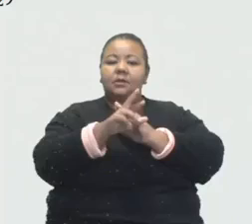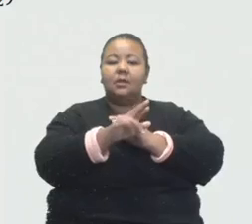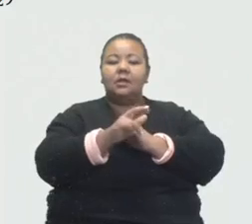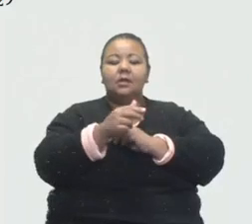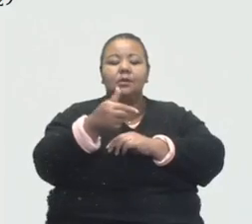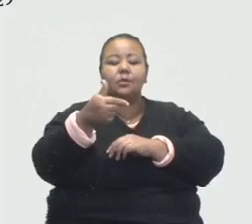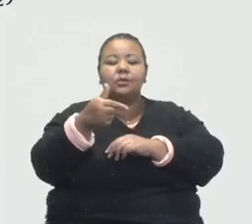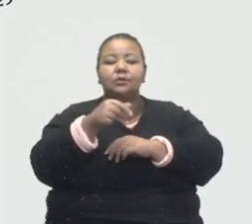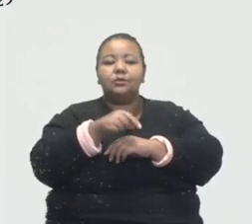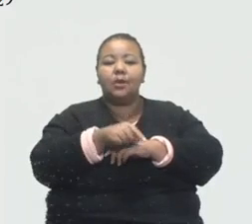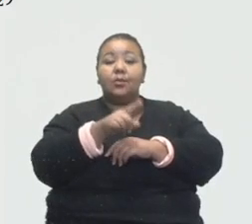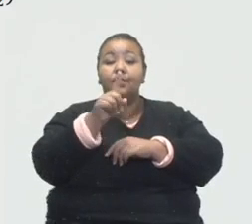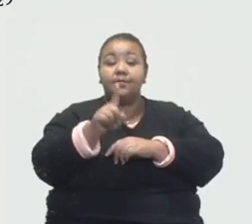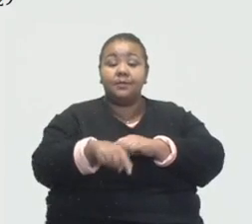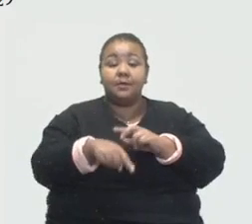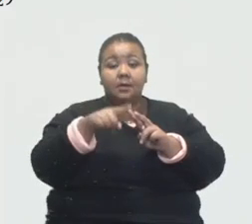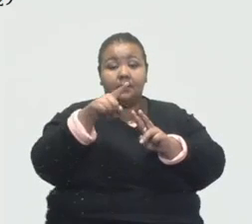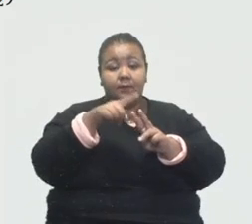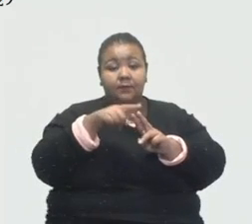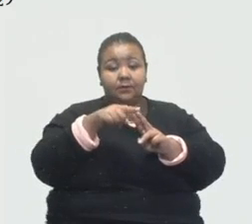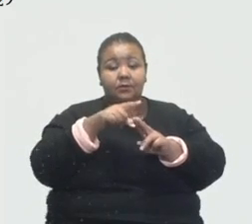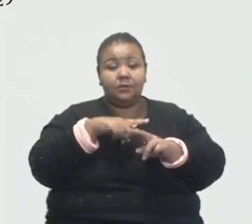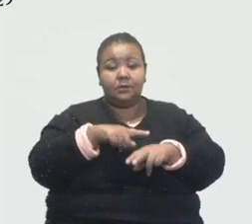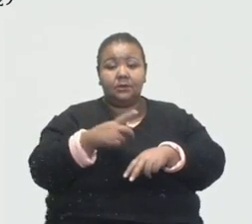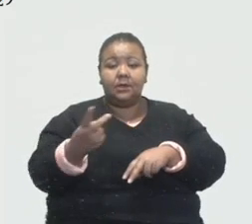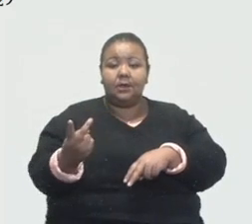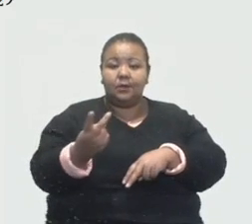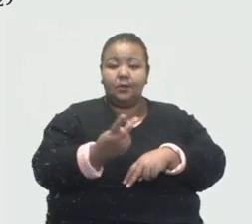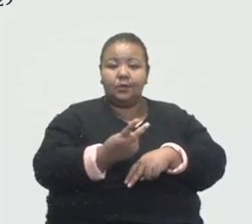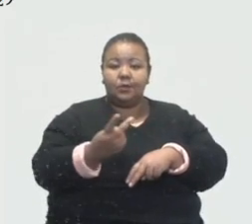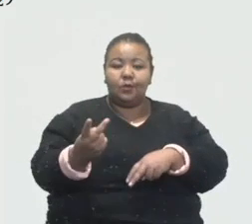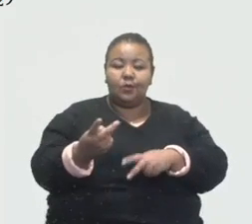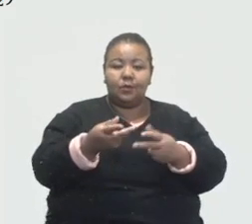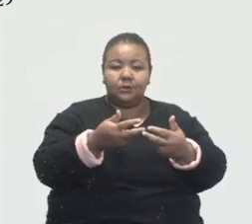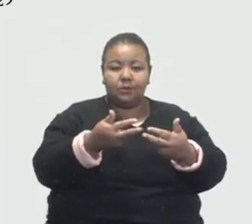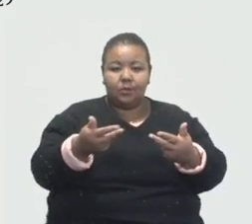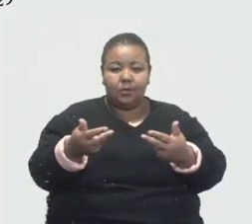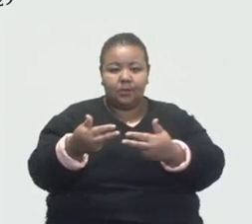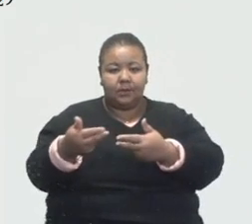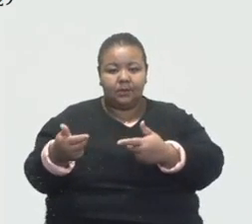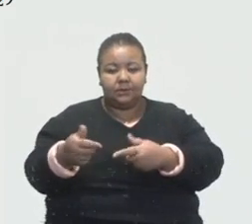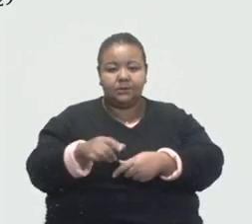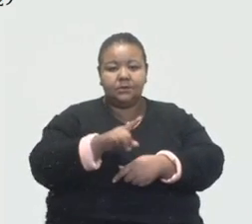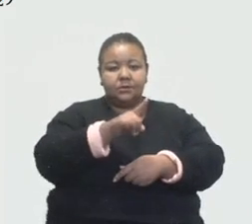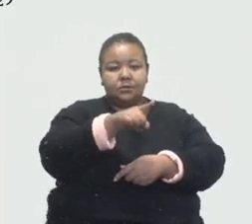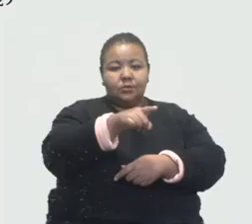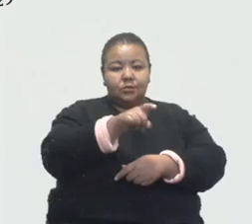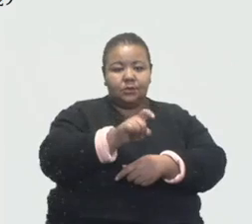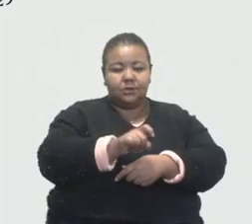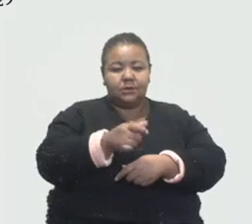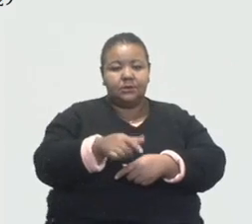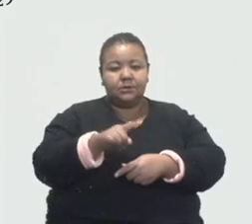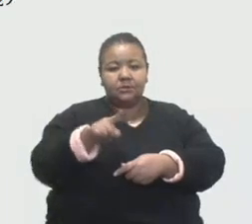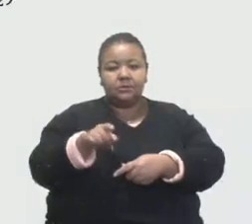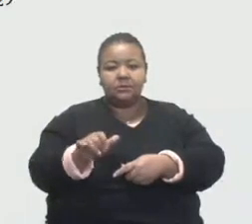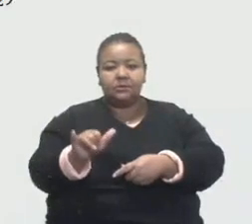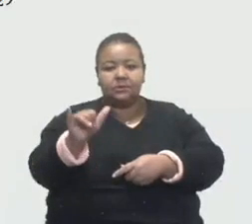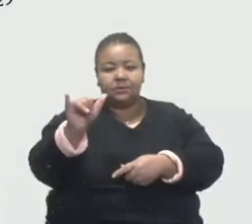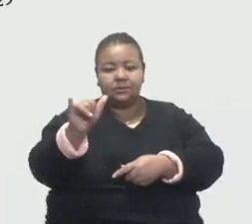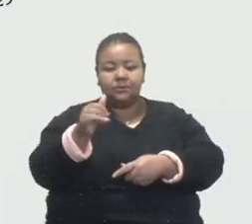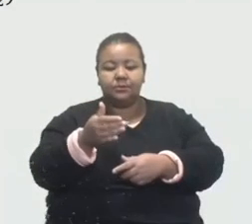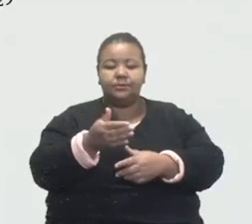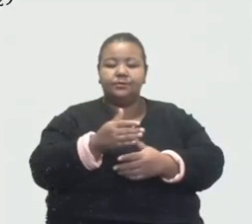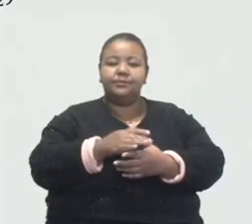O R2 é um vetor que tem duas componentes, x e y. Então, a gente vai